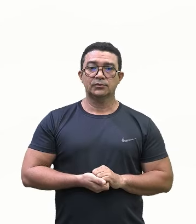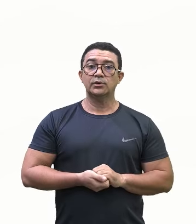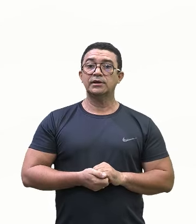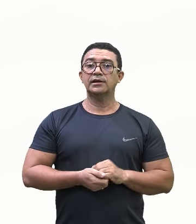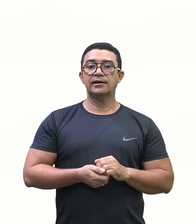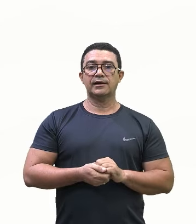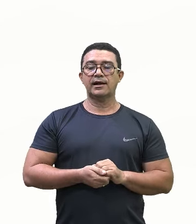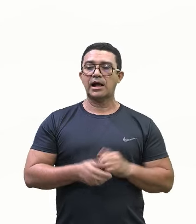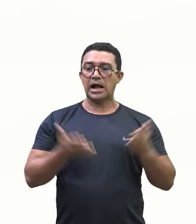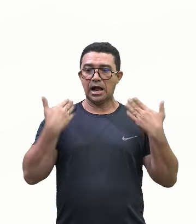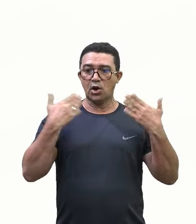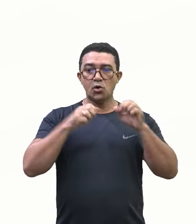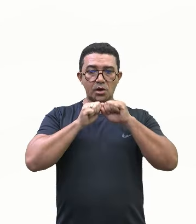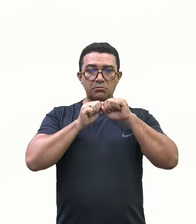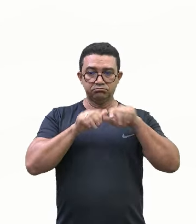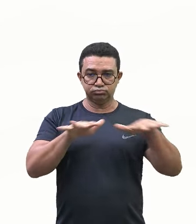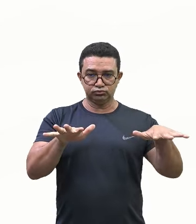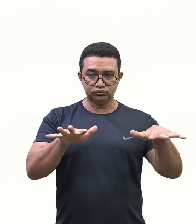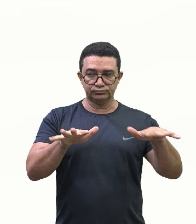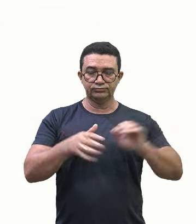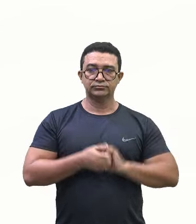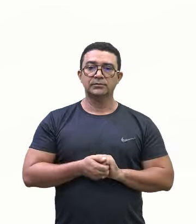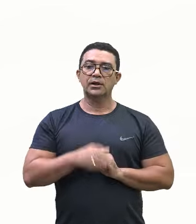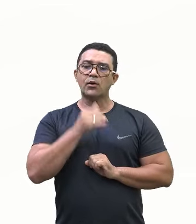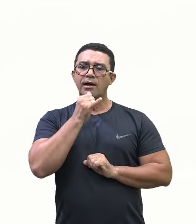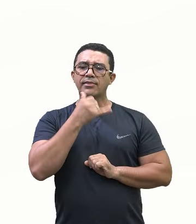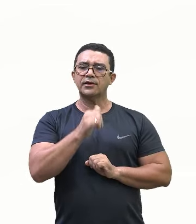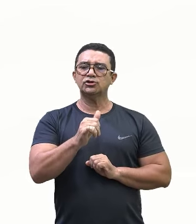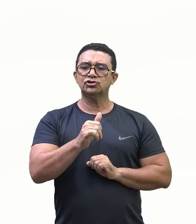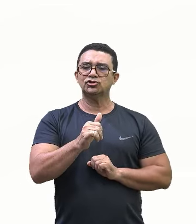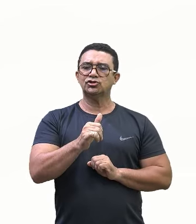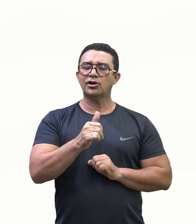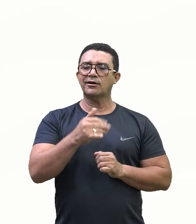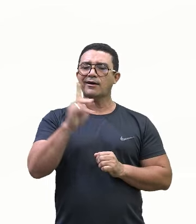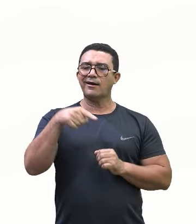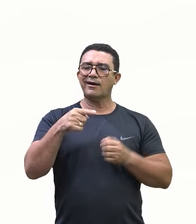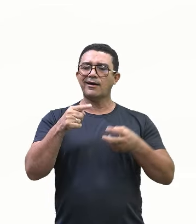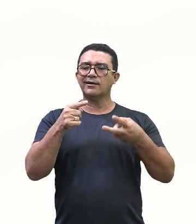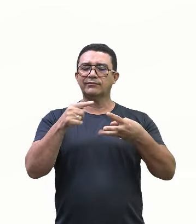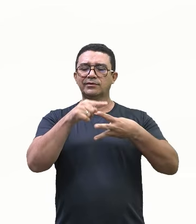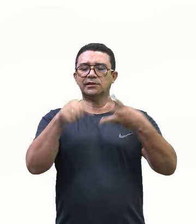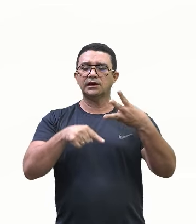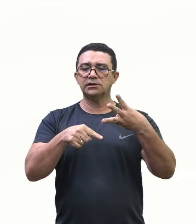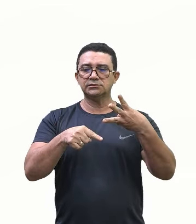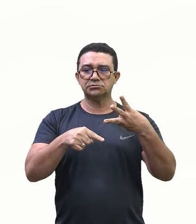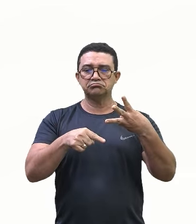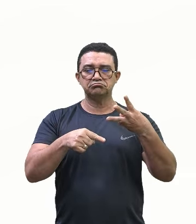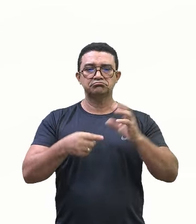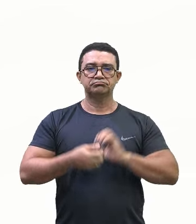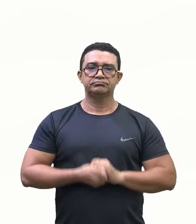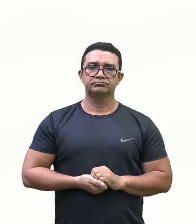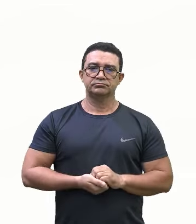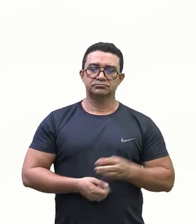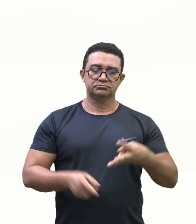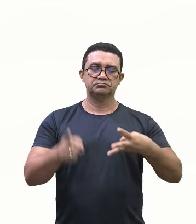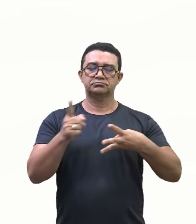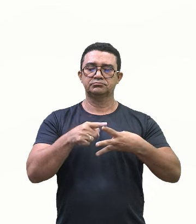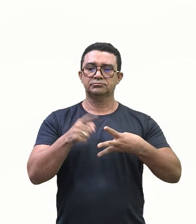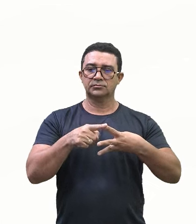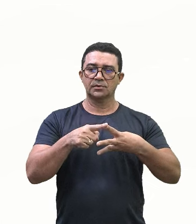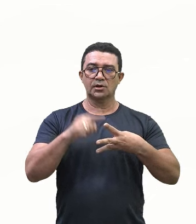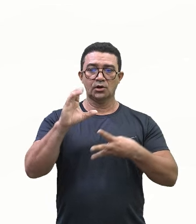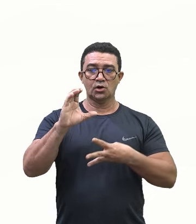Essa energia em trânsito ela pode ser classificada de três formas. Ela pode ser